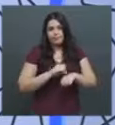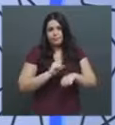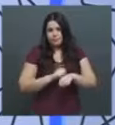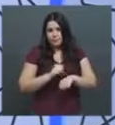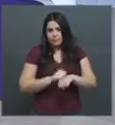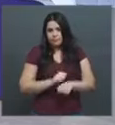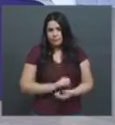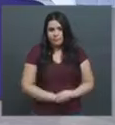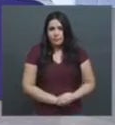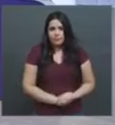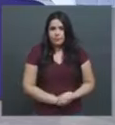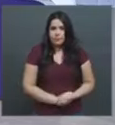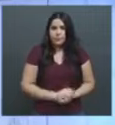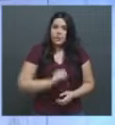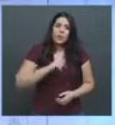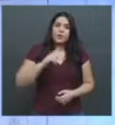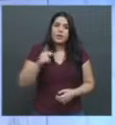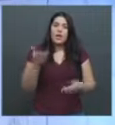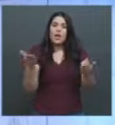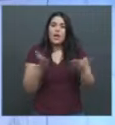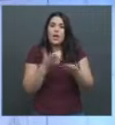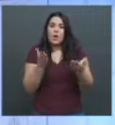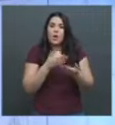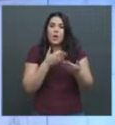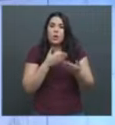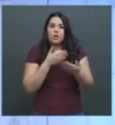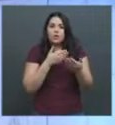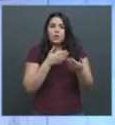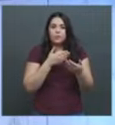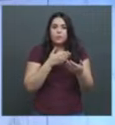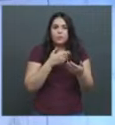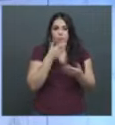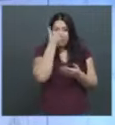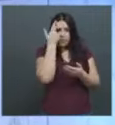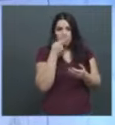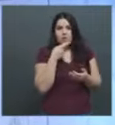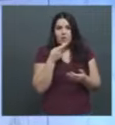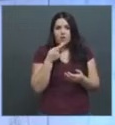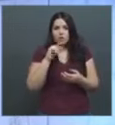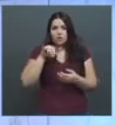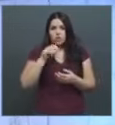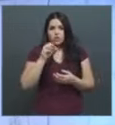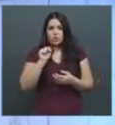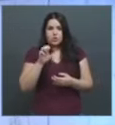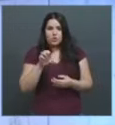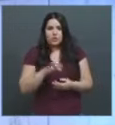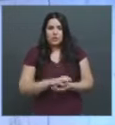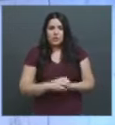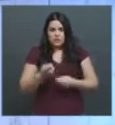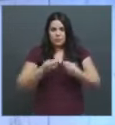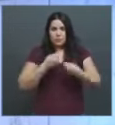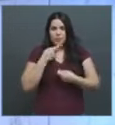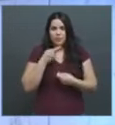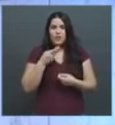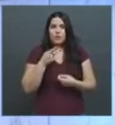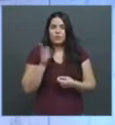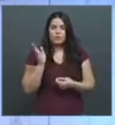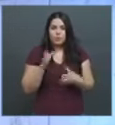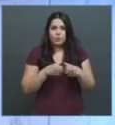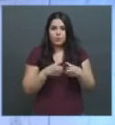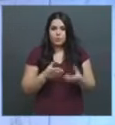Ok. Agora nós vamos para um comentário que é do administrador José Maria. Olha só o que ele contou para a nossa